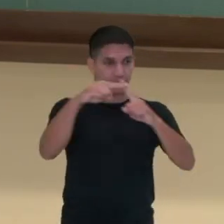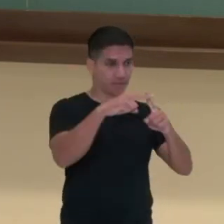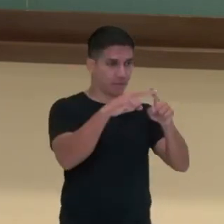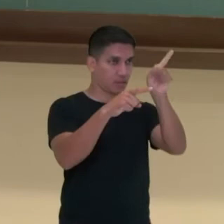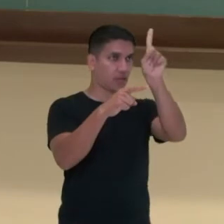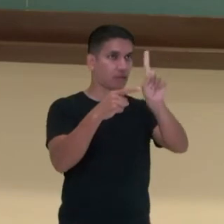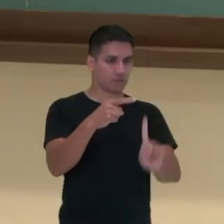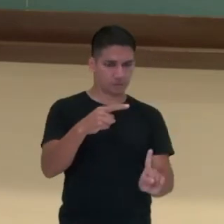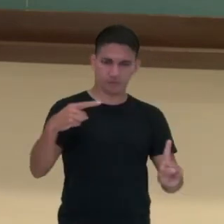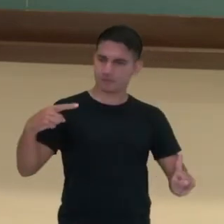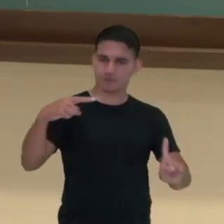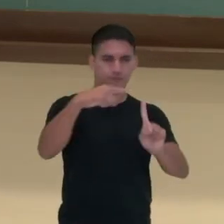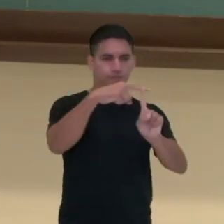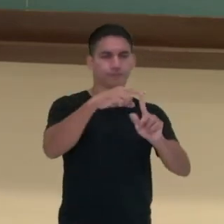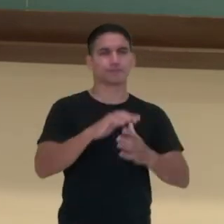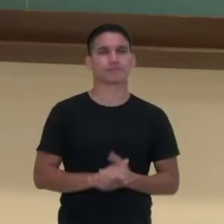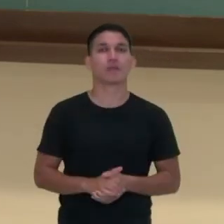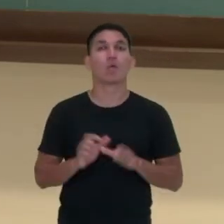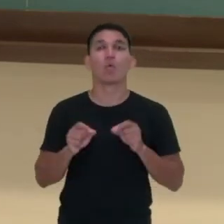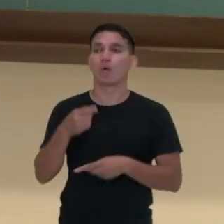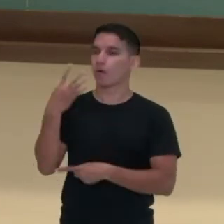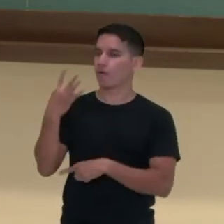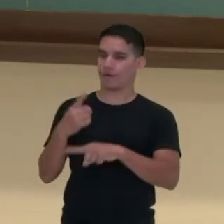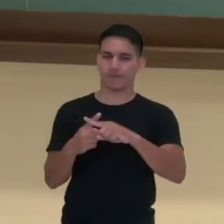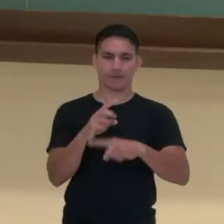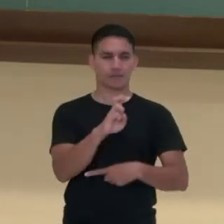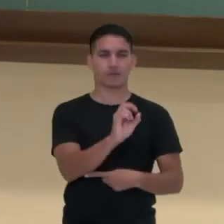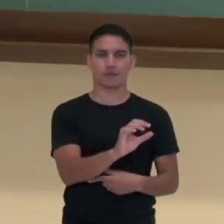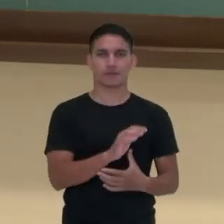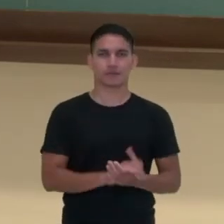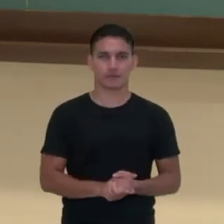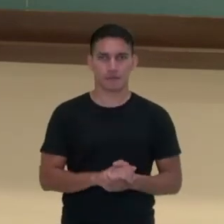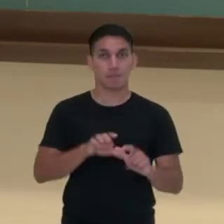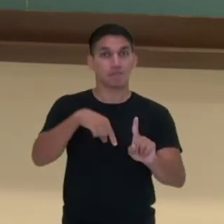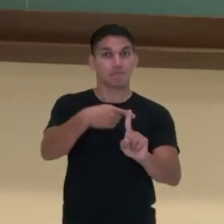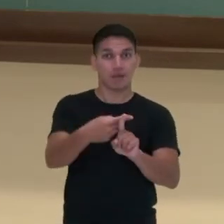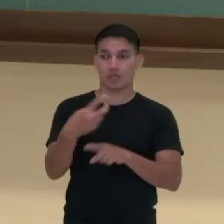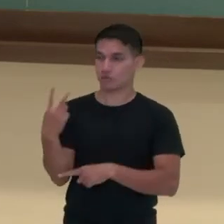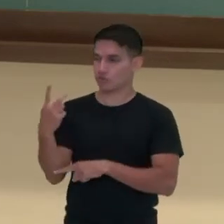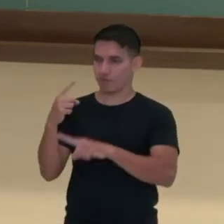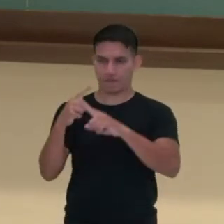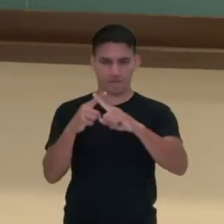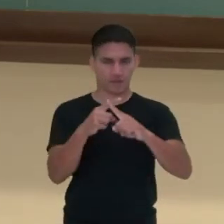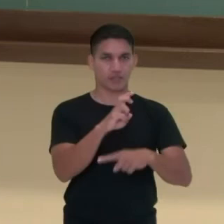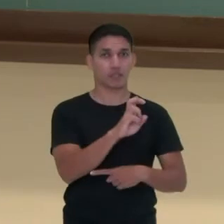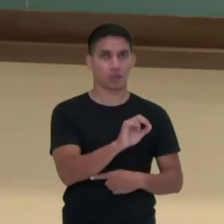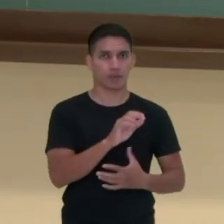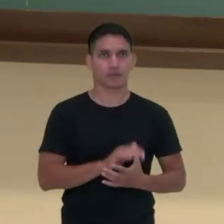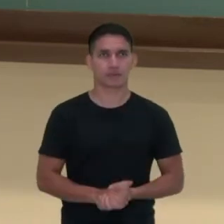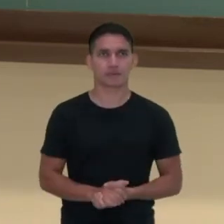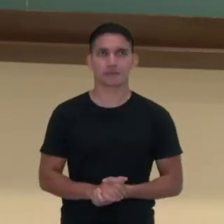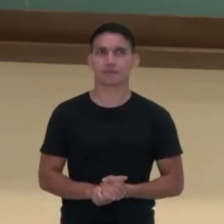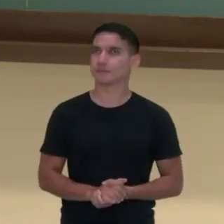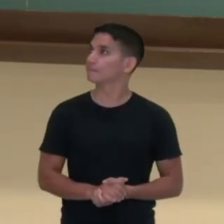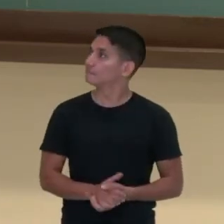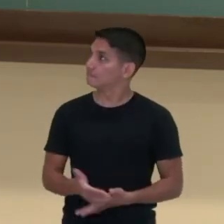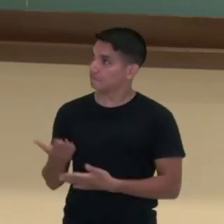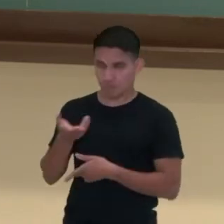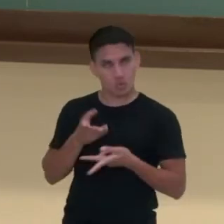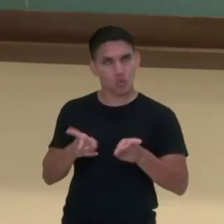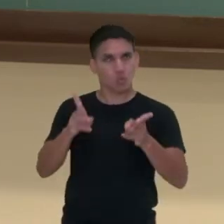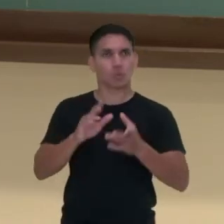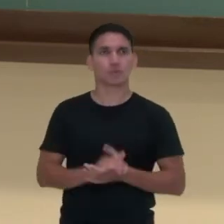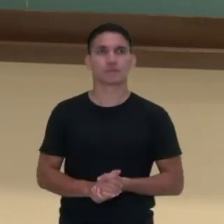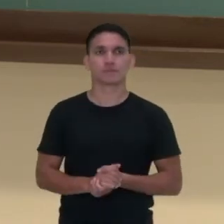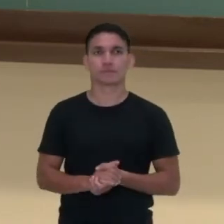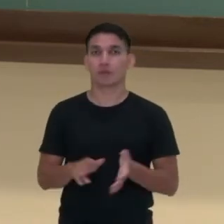da primeira coluna. Então, ficou 4 vezes 50 mais 2 vezes 50, tá? Aqui. Vou continuar aqui, ó, pessoal.